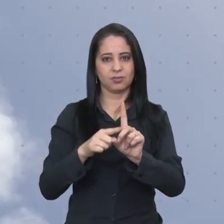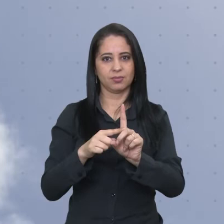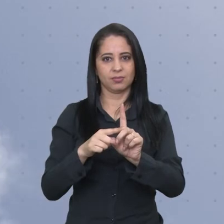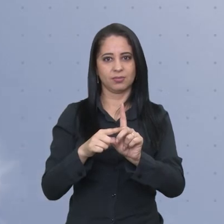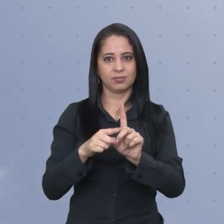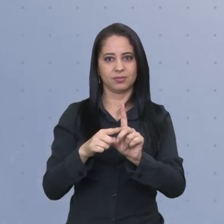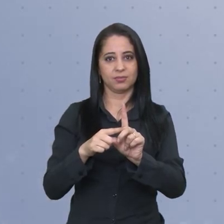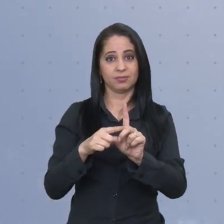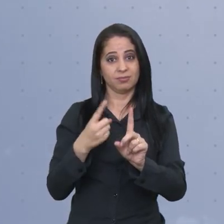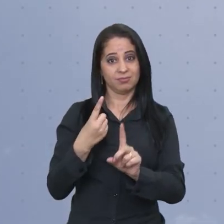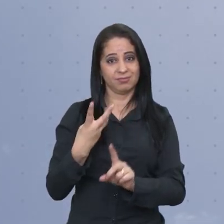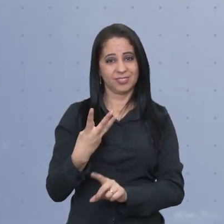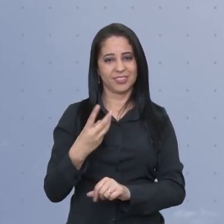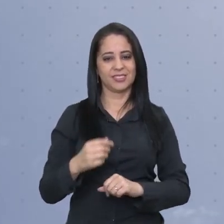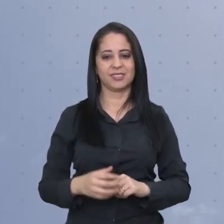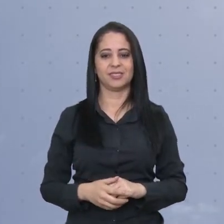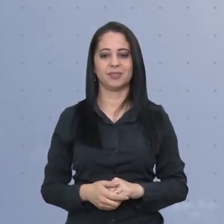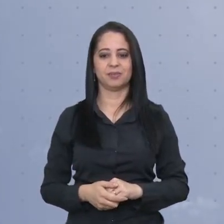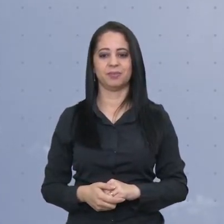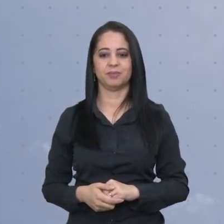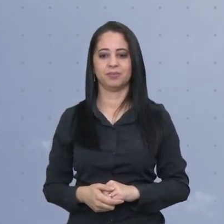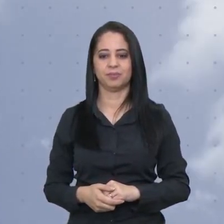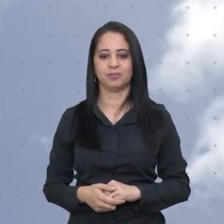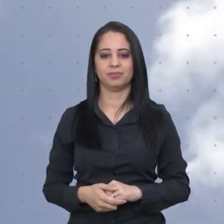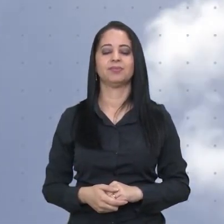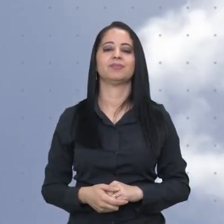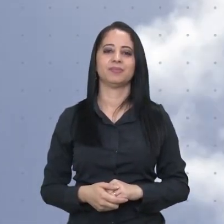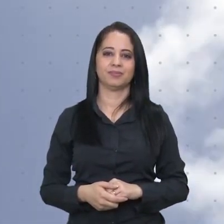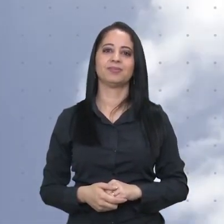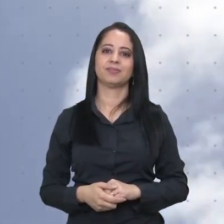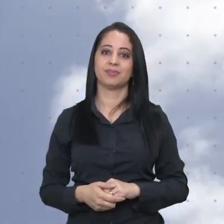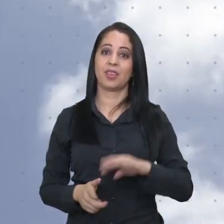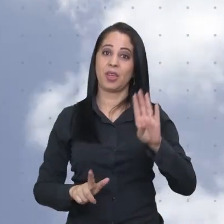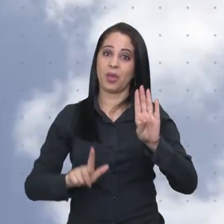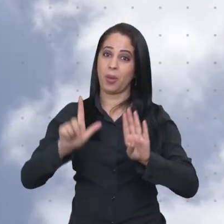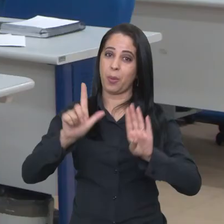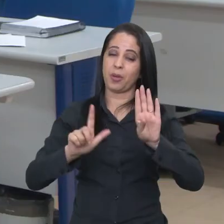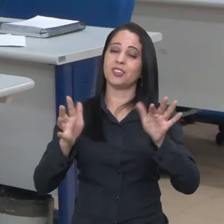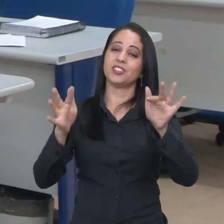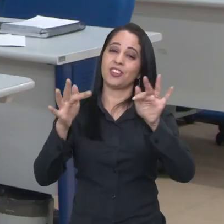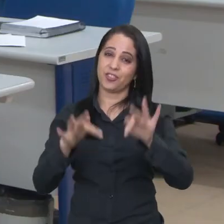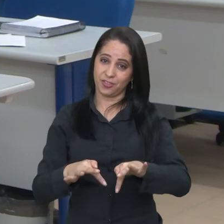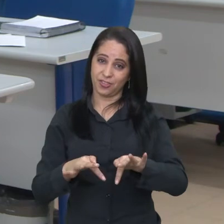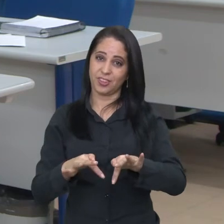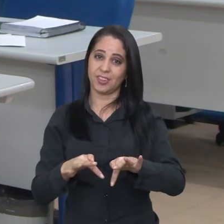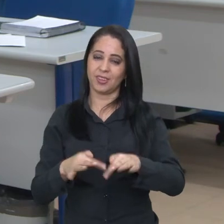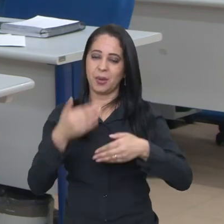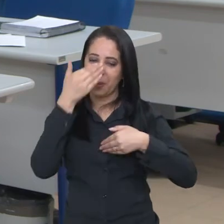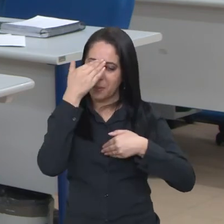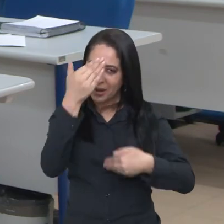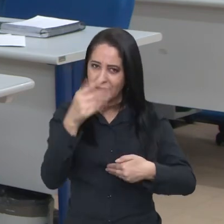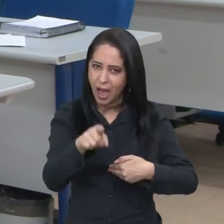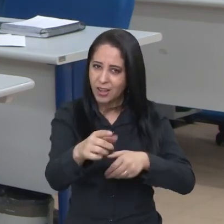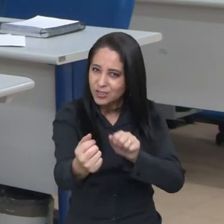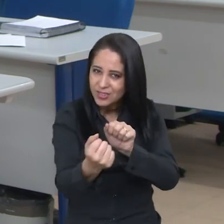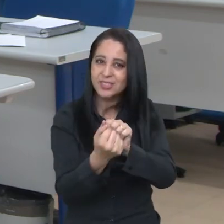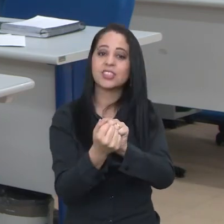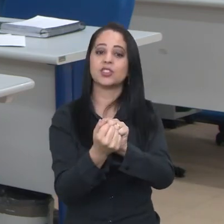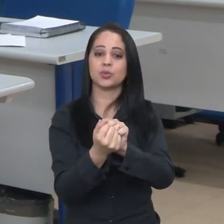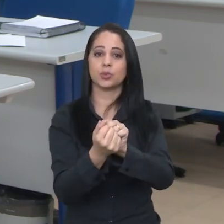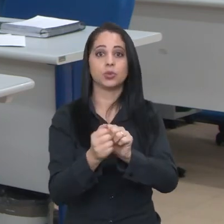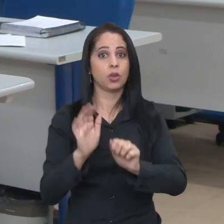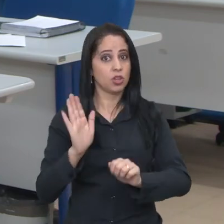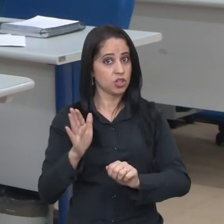máxima chega aos 27 graus e a mínima é de 13. E a gente fica por aqui com o boletim desta